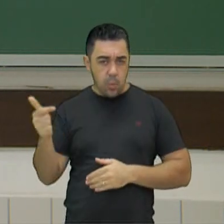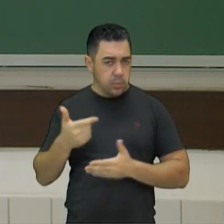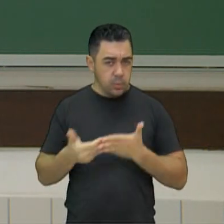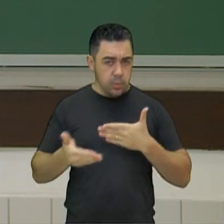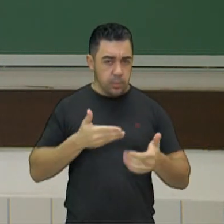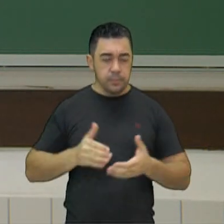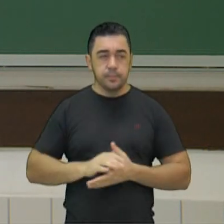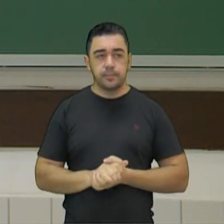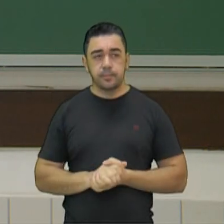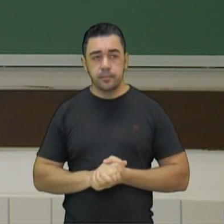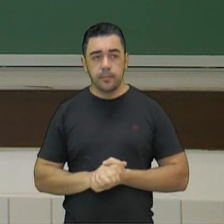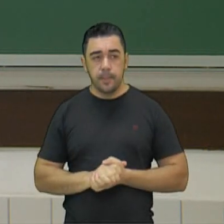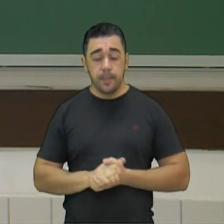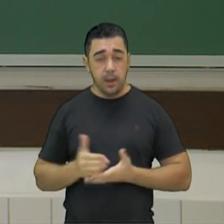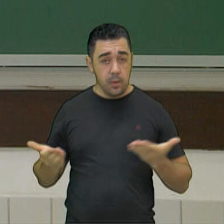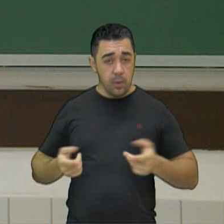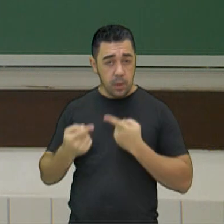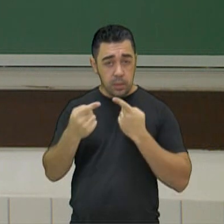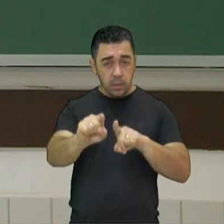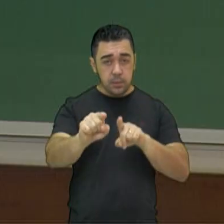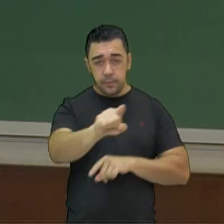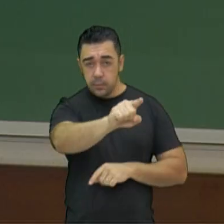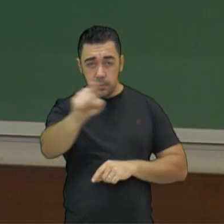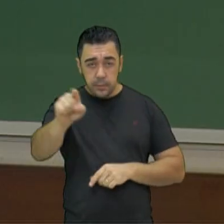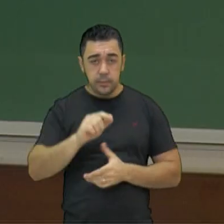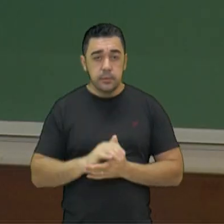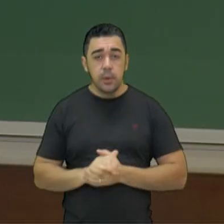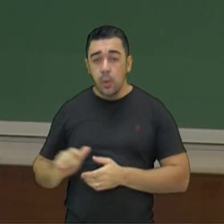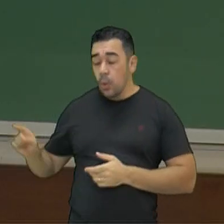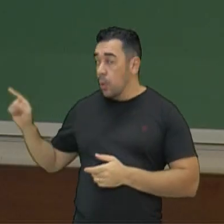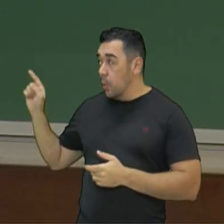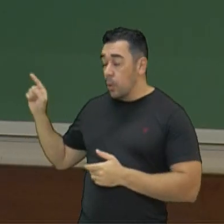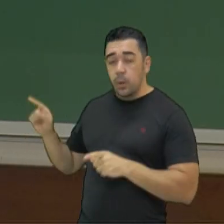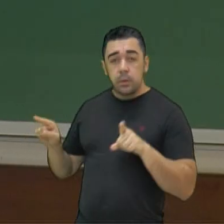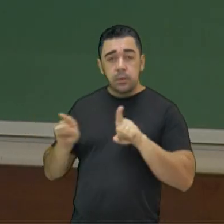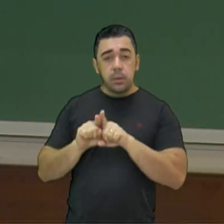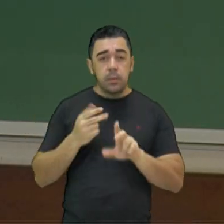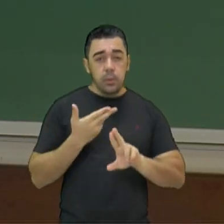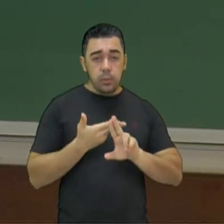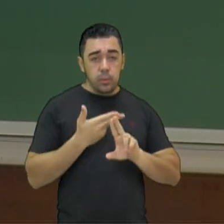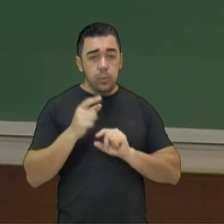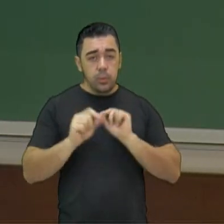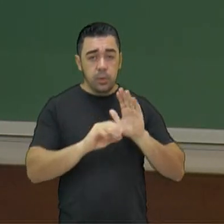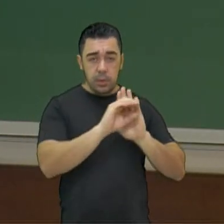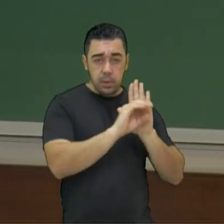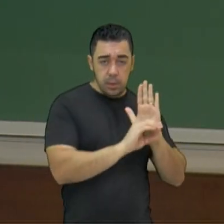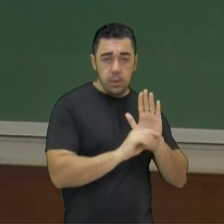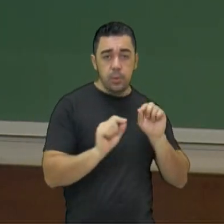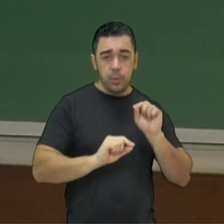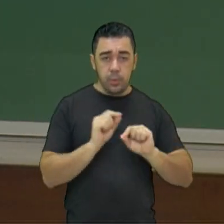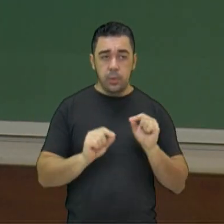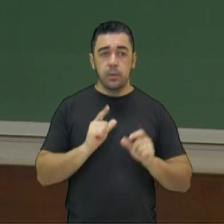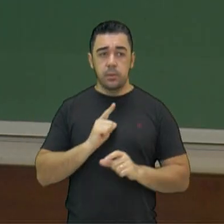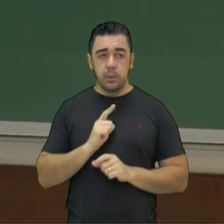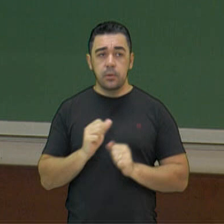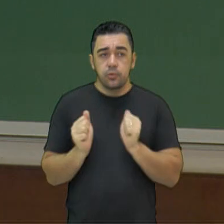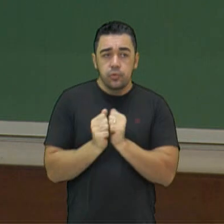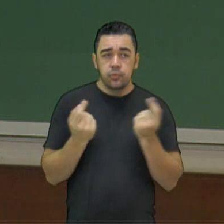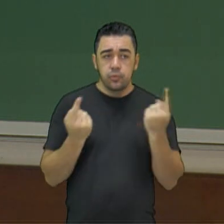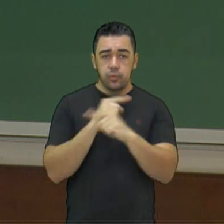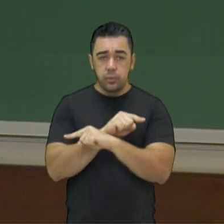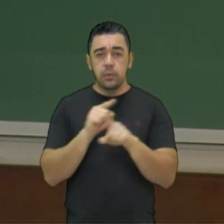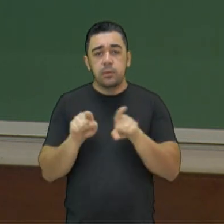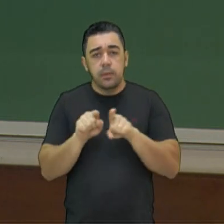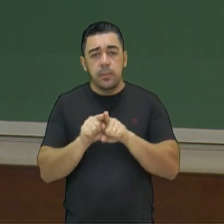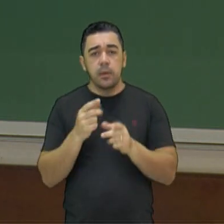bem? Então aqui eu vou deixar um desafio para vocês que também usa conjugado e também usa